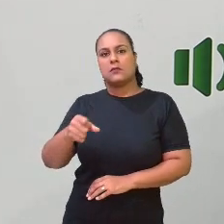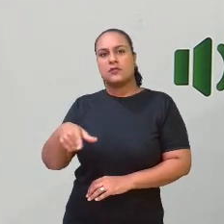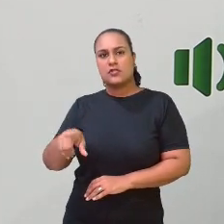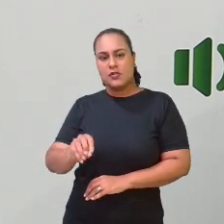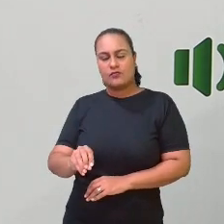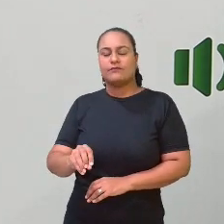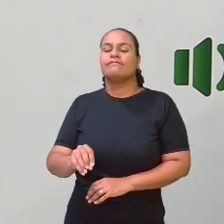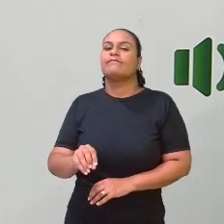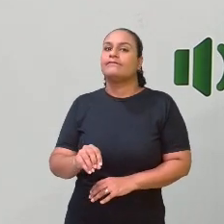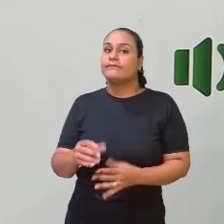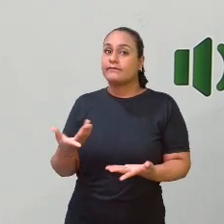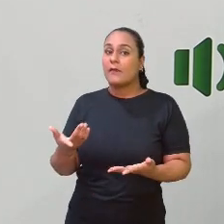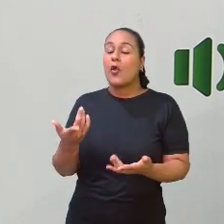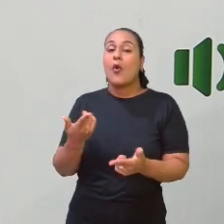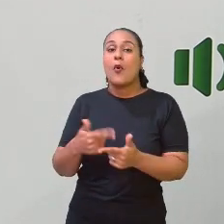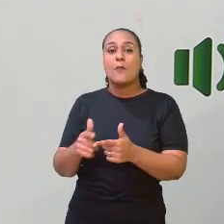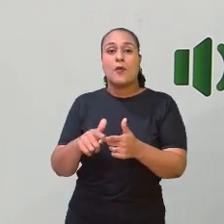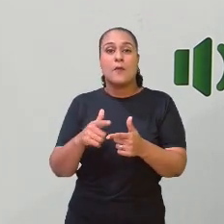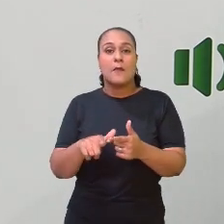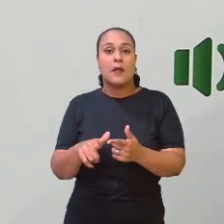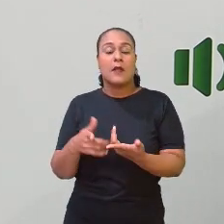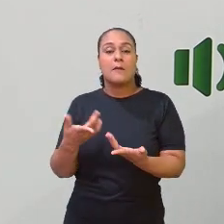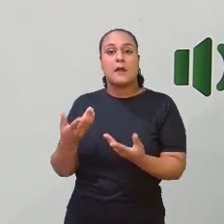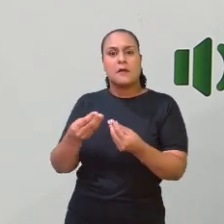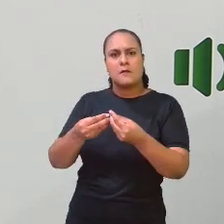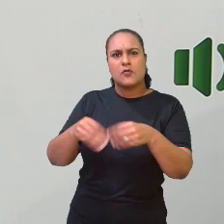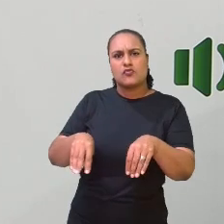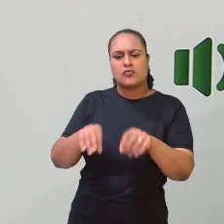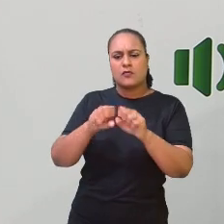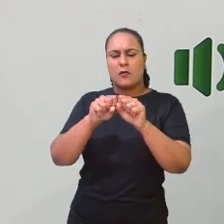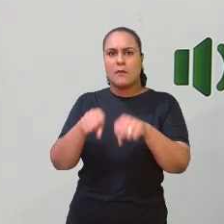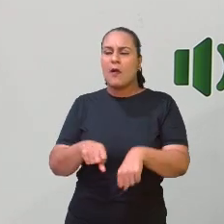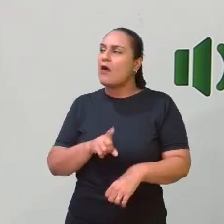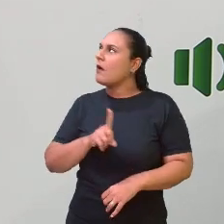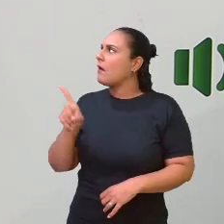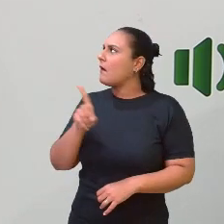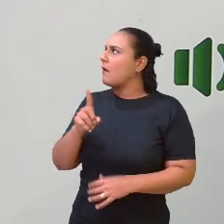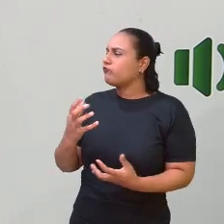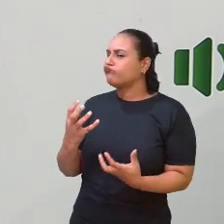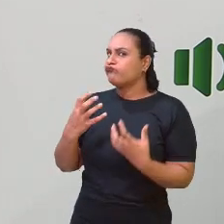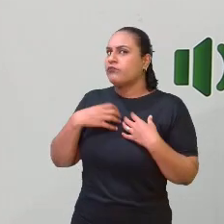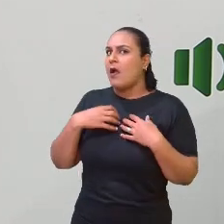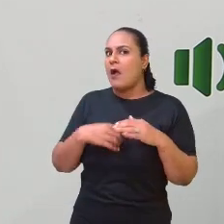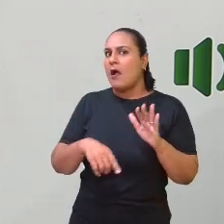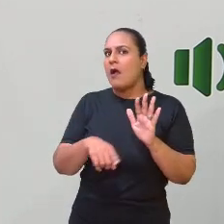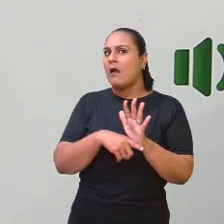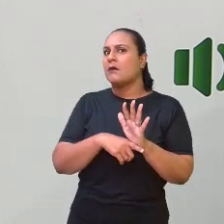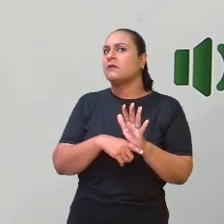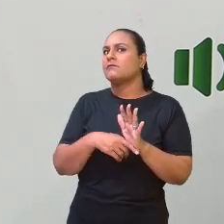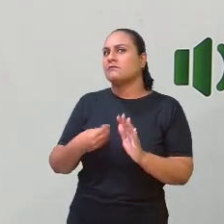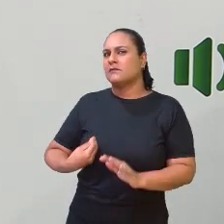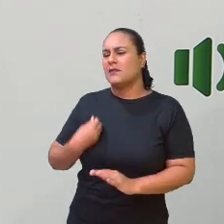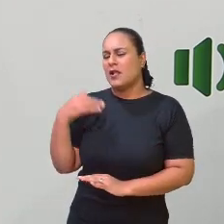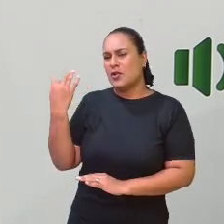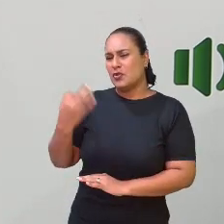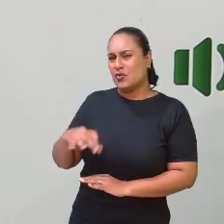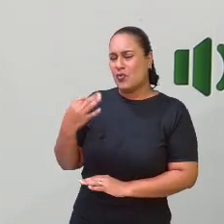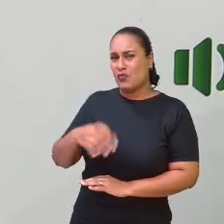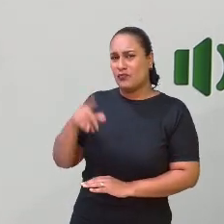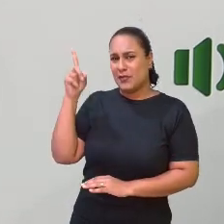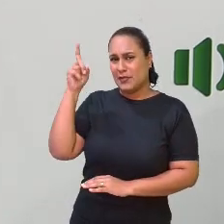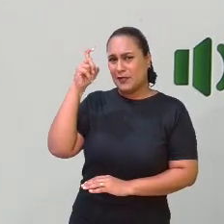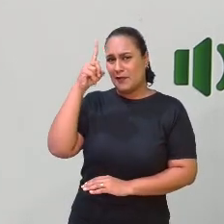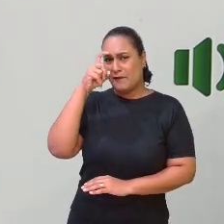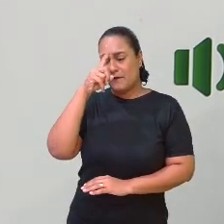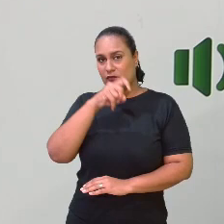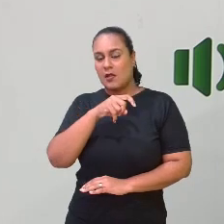Os problemas que afetam o sistema esquelético e muscular causam impacto negativo na nossa vida. Dores e dificuldade